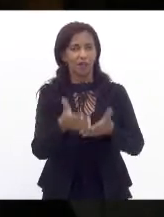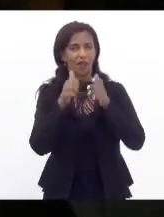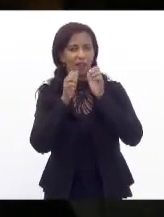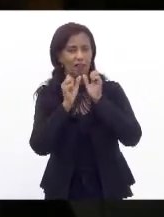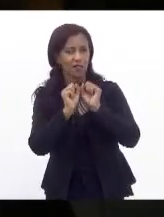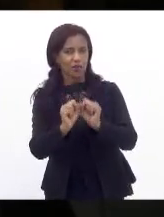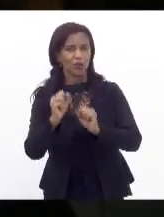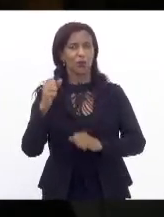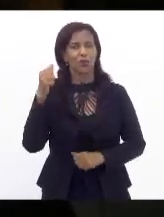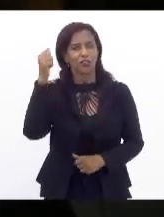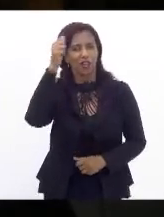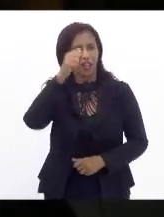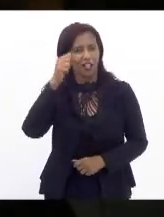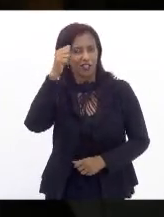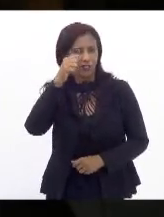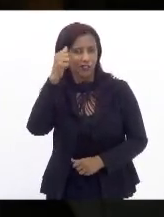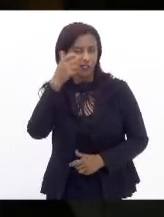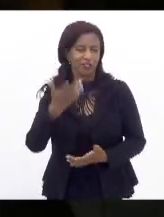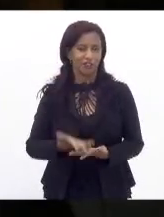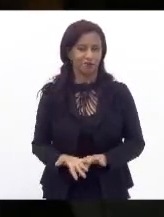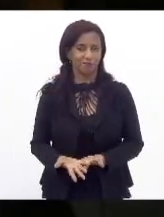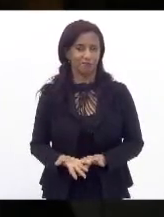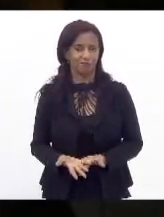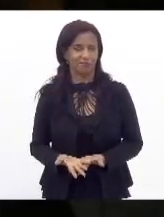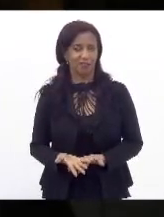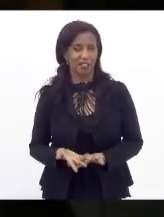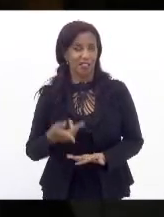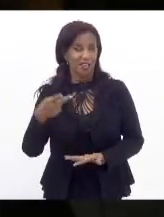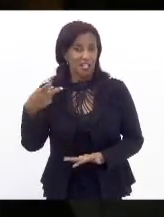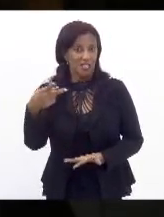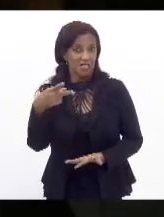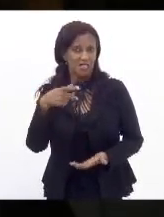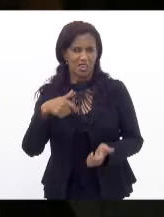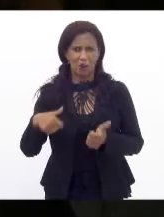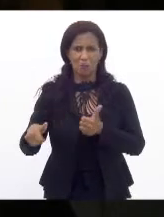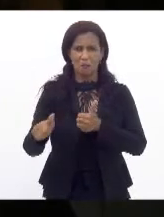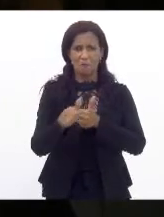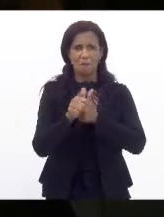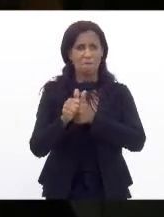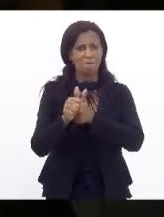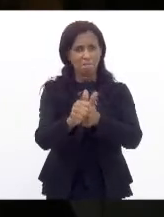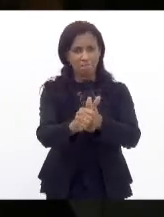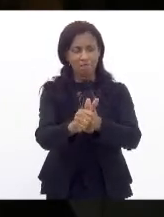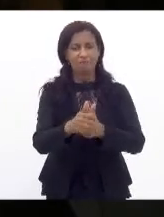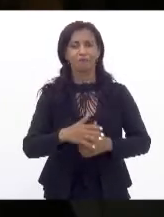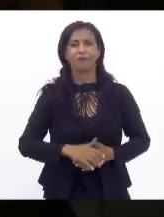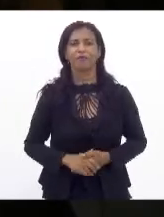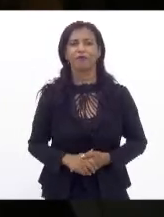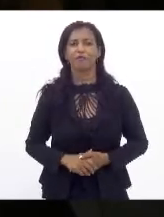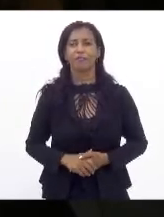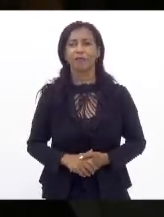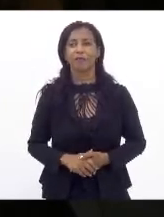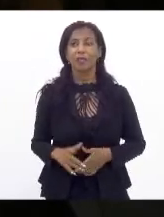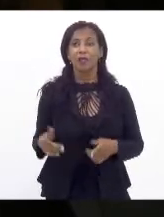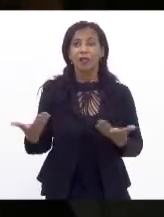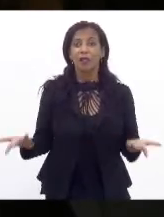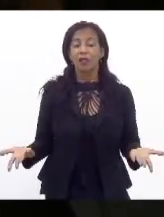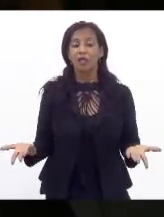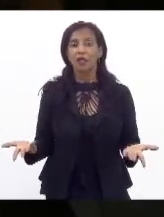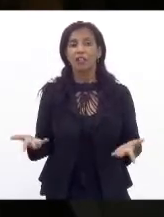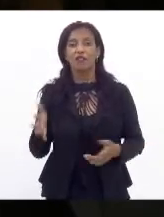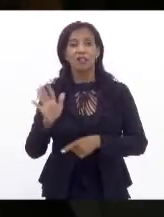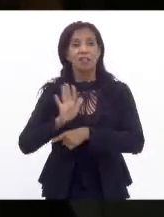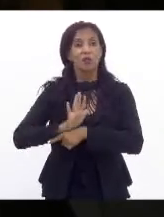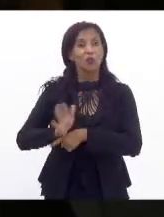assessores, artistas, que serão protagonistas desse filme. E evidencia-se que vai ser